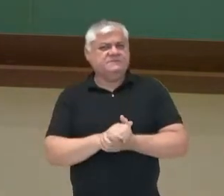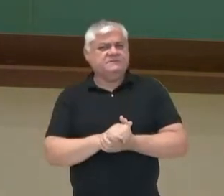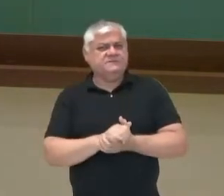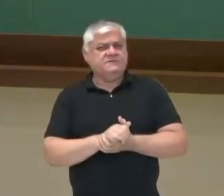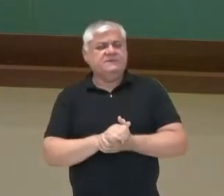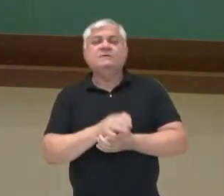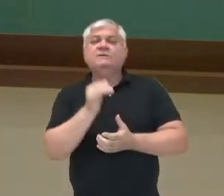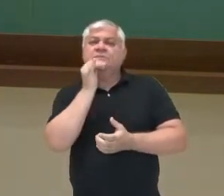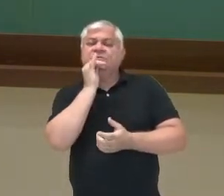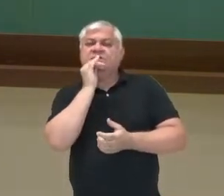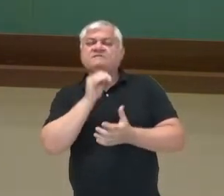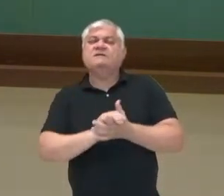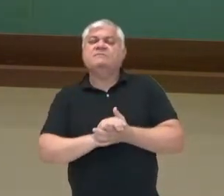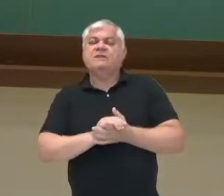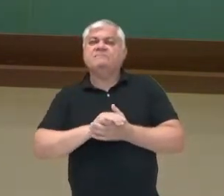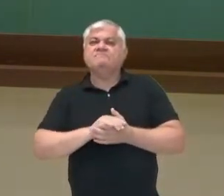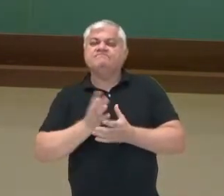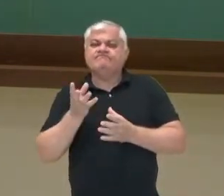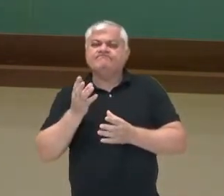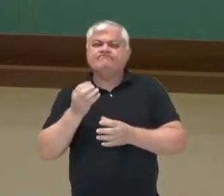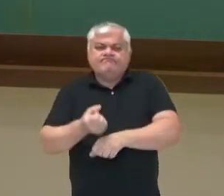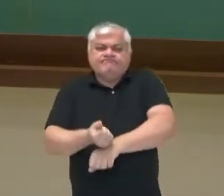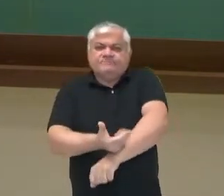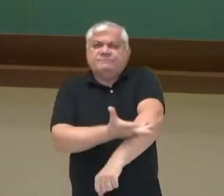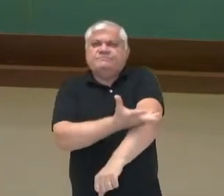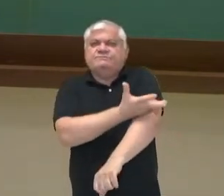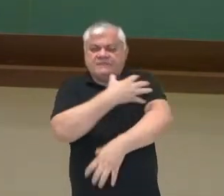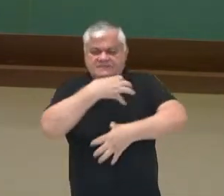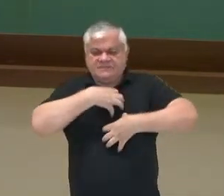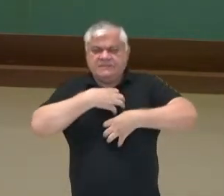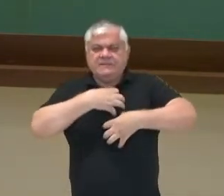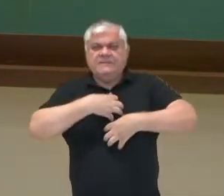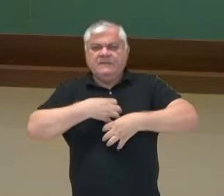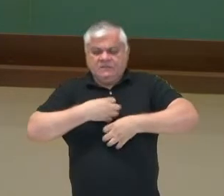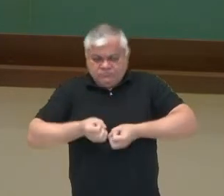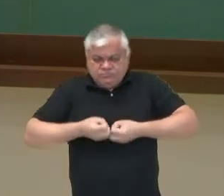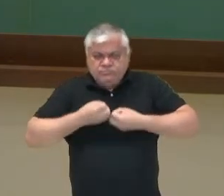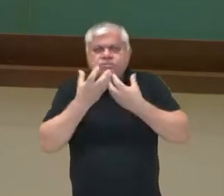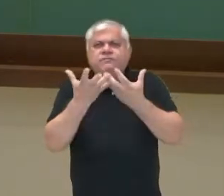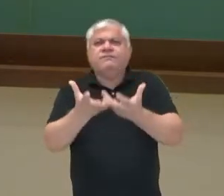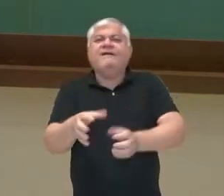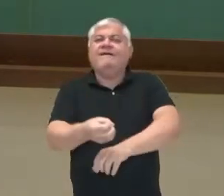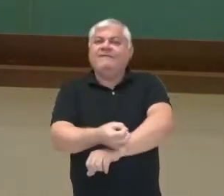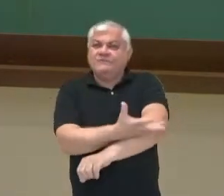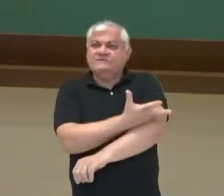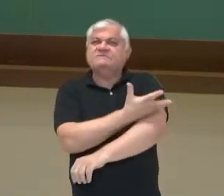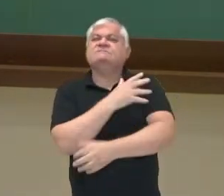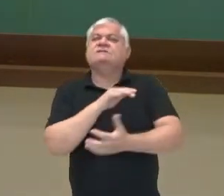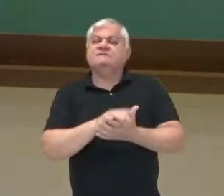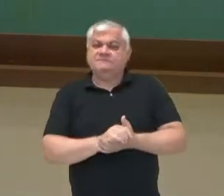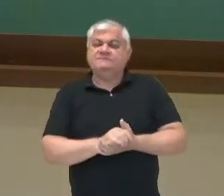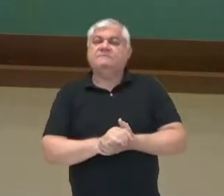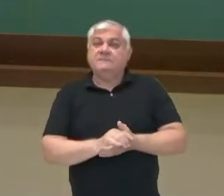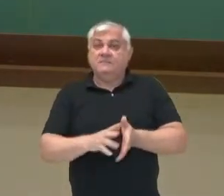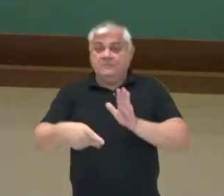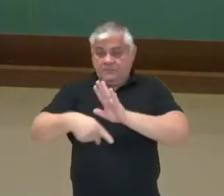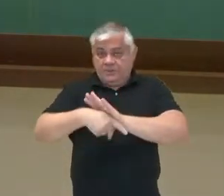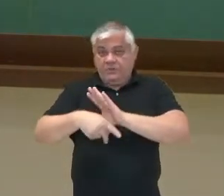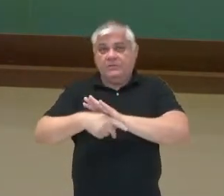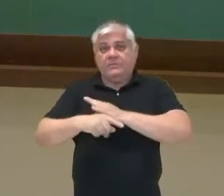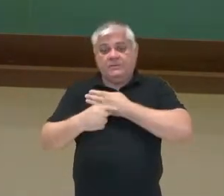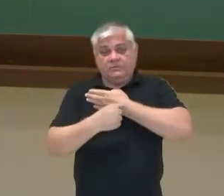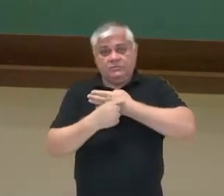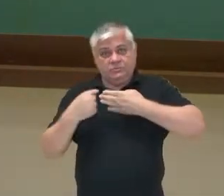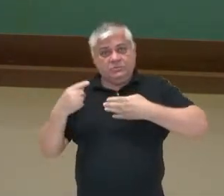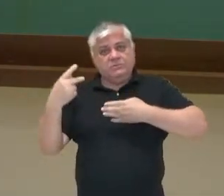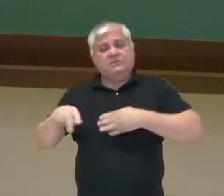Então coloca-se muita emoção, muito sentimento, né? Que sai, né? De uma